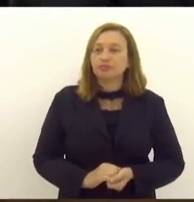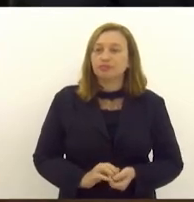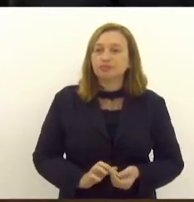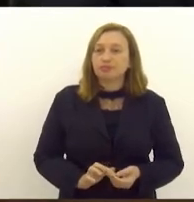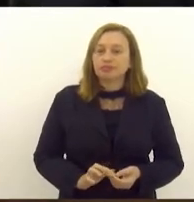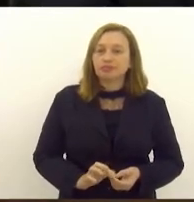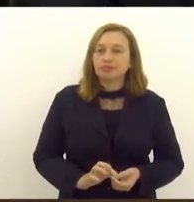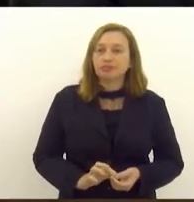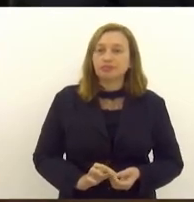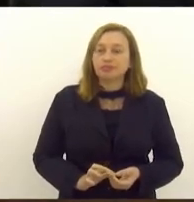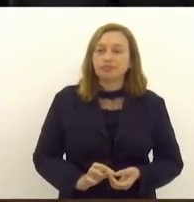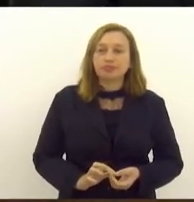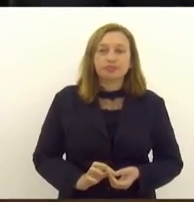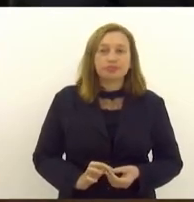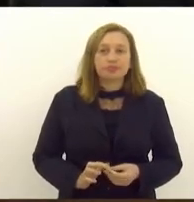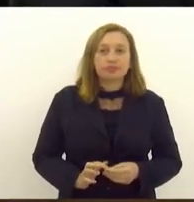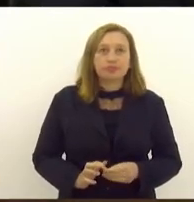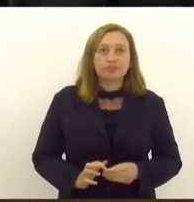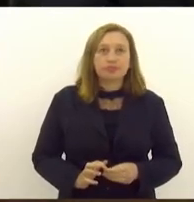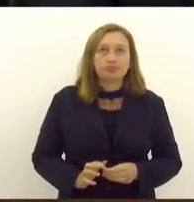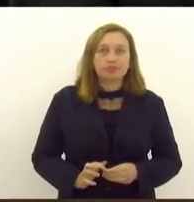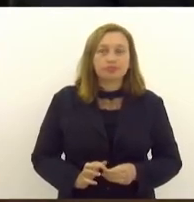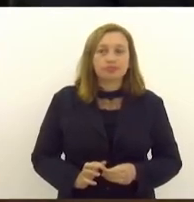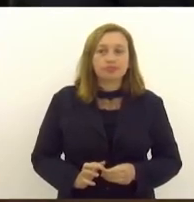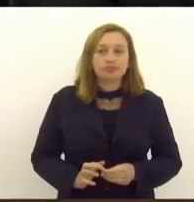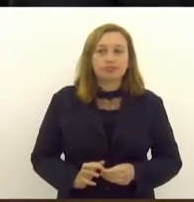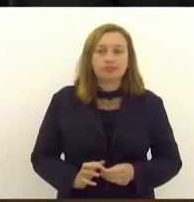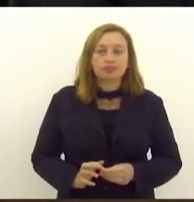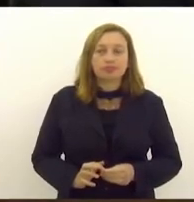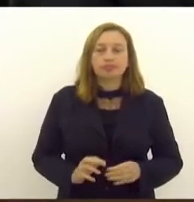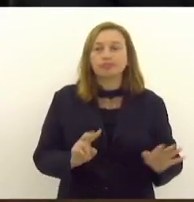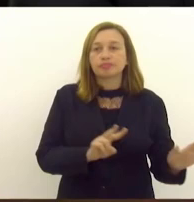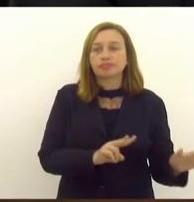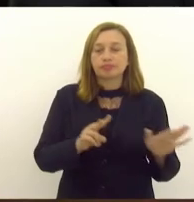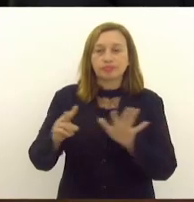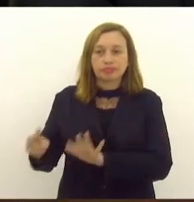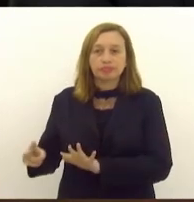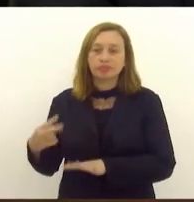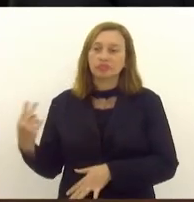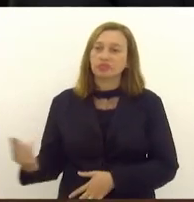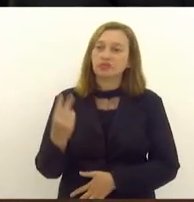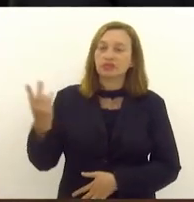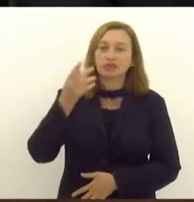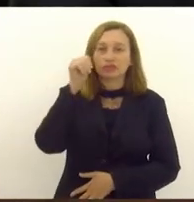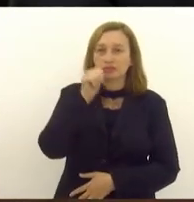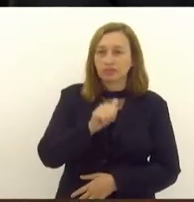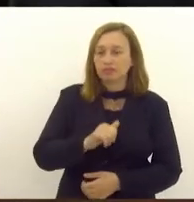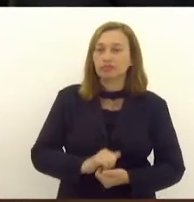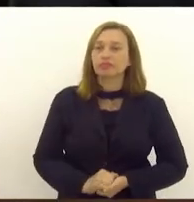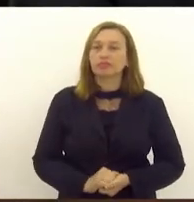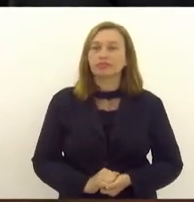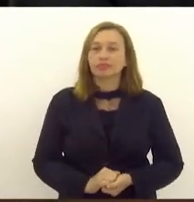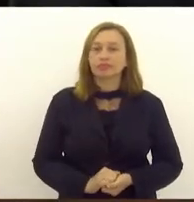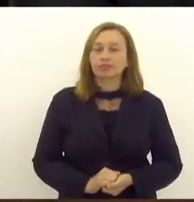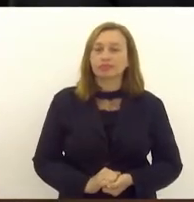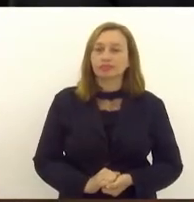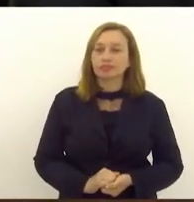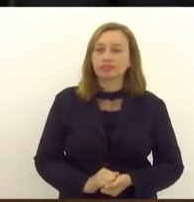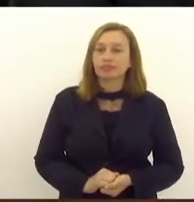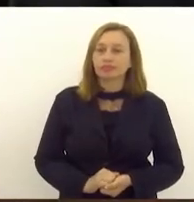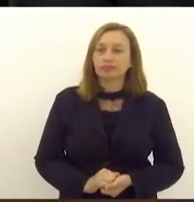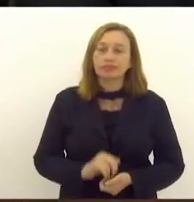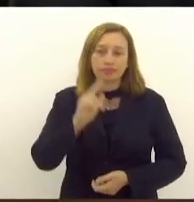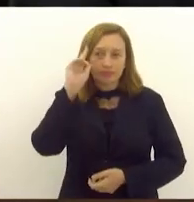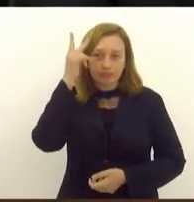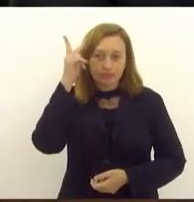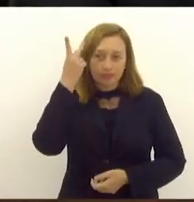o relacionamento em caráter anual da semana de valorização da mulheres que fizeram